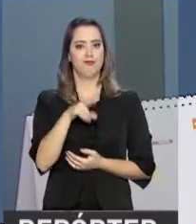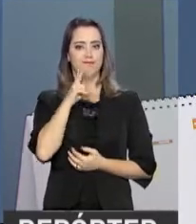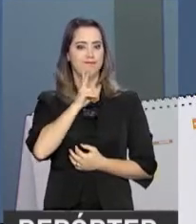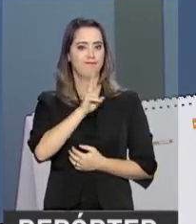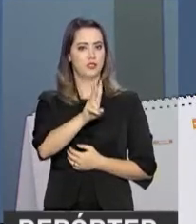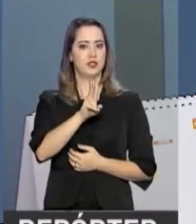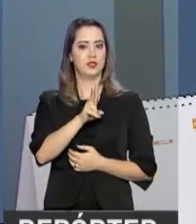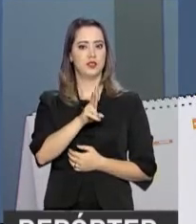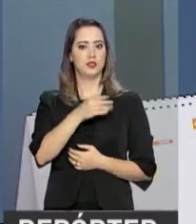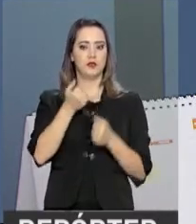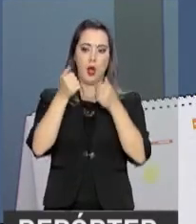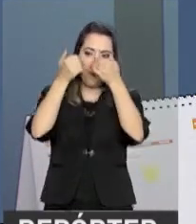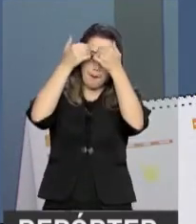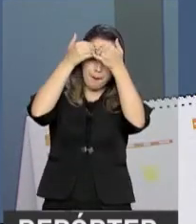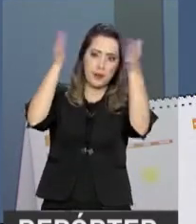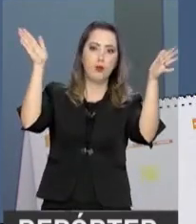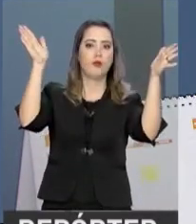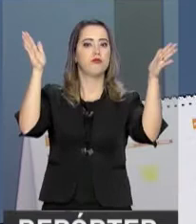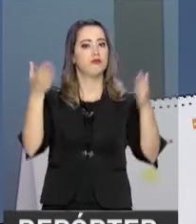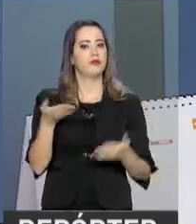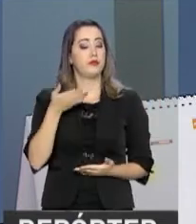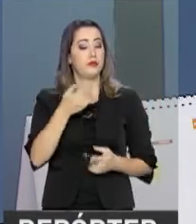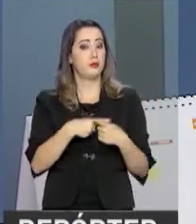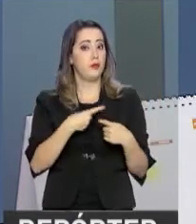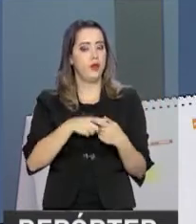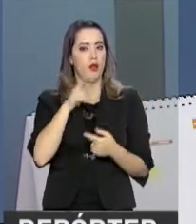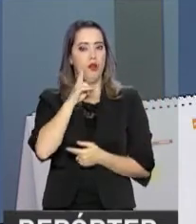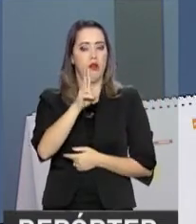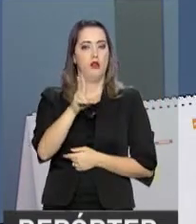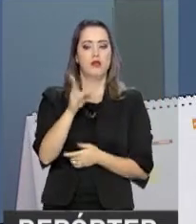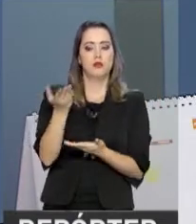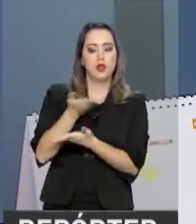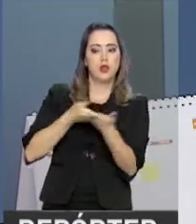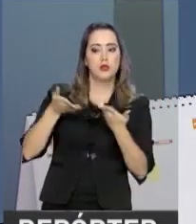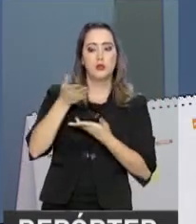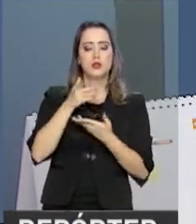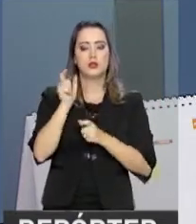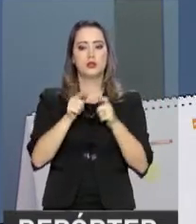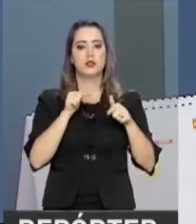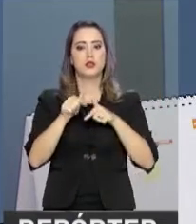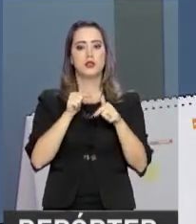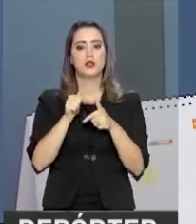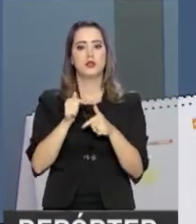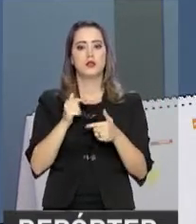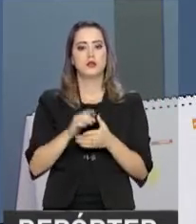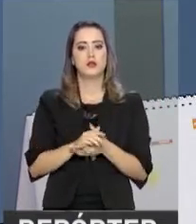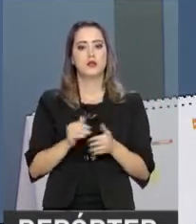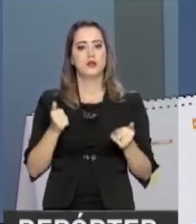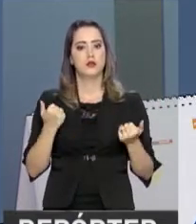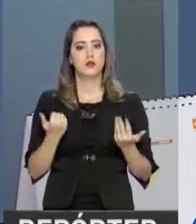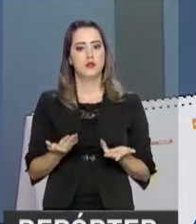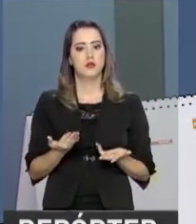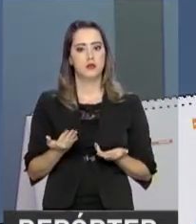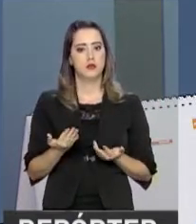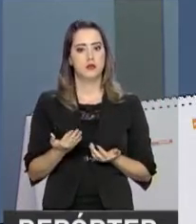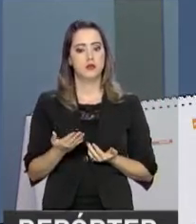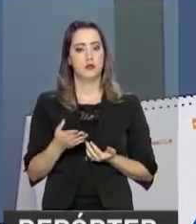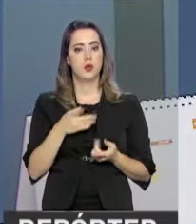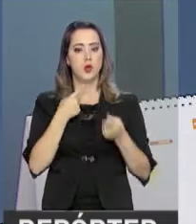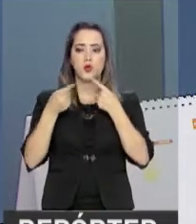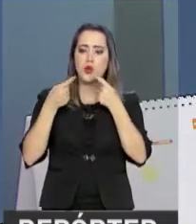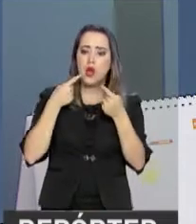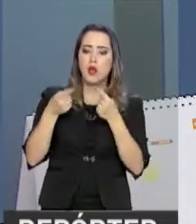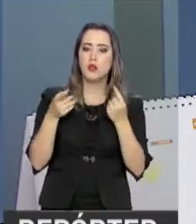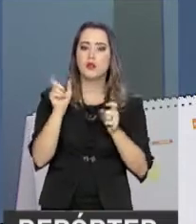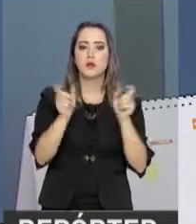vendo, expandiu minha mente, porque eu estou vendo como é que é se relacionar com as pessoas no meio do trabalho. O diálogo entre